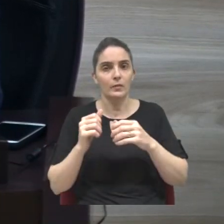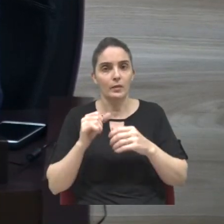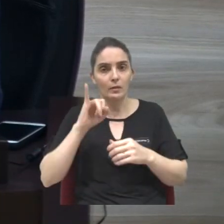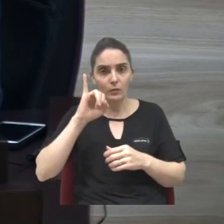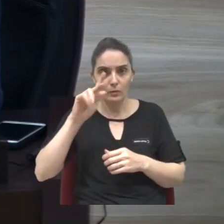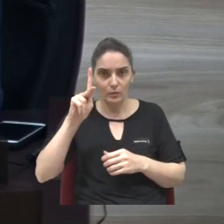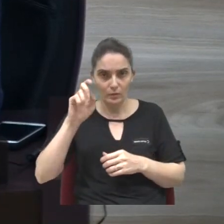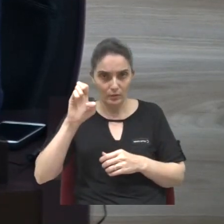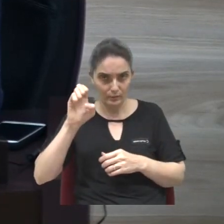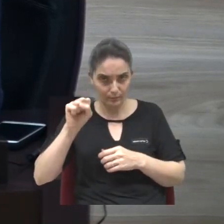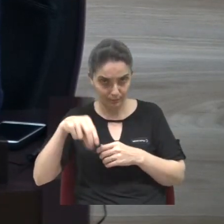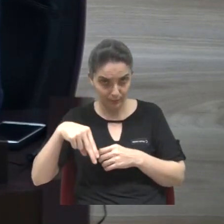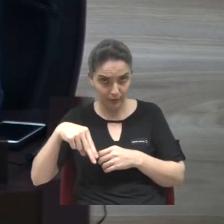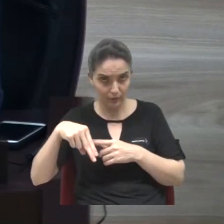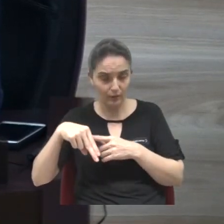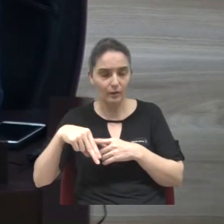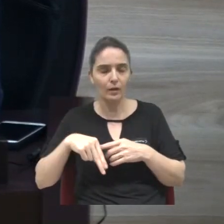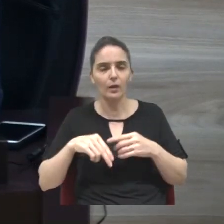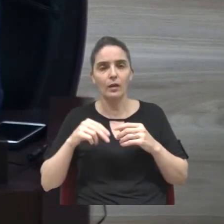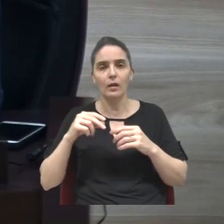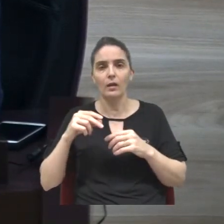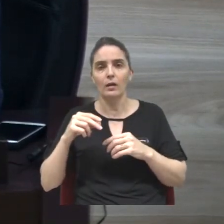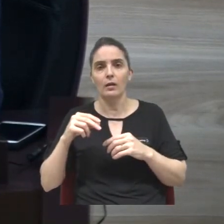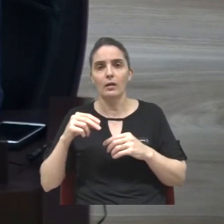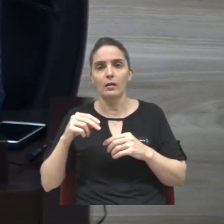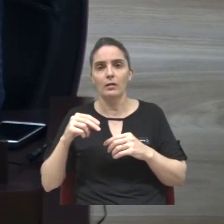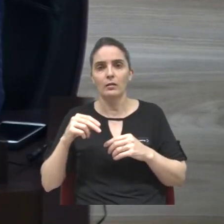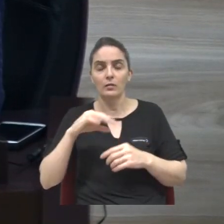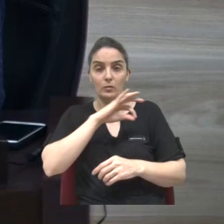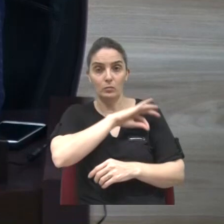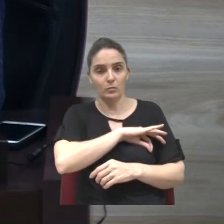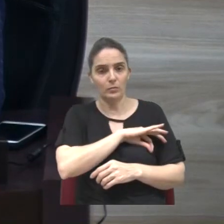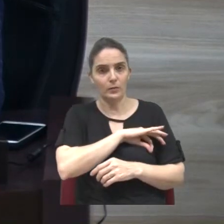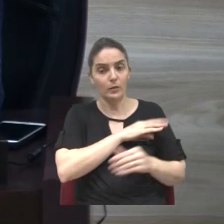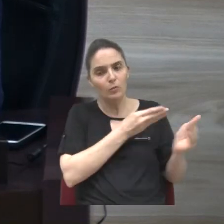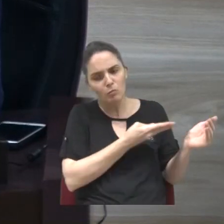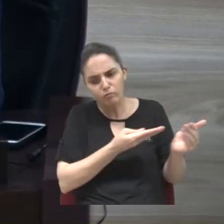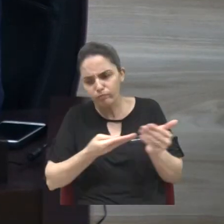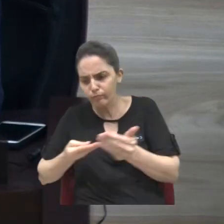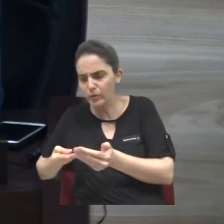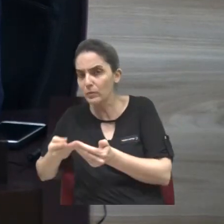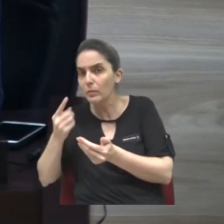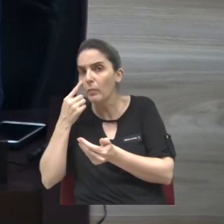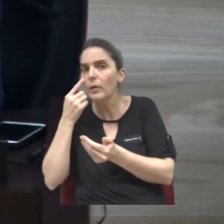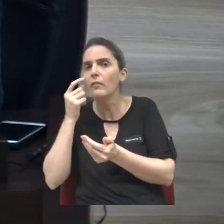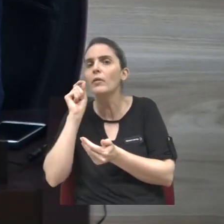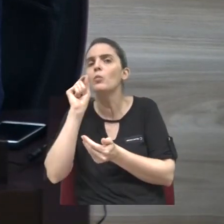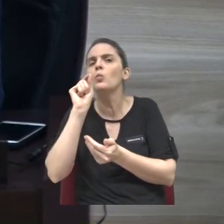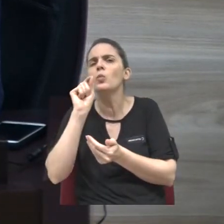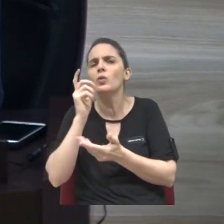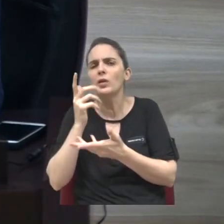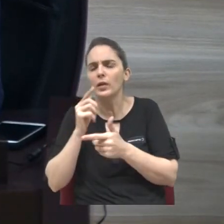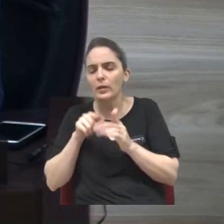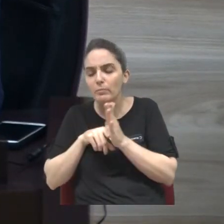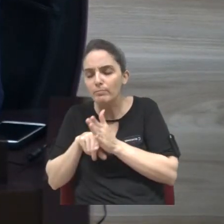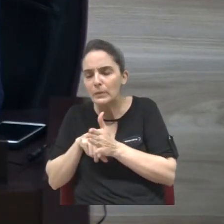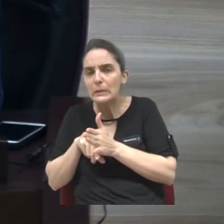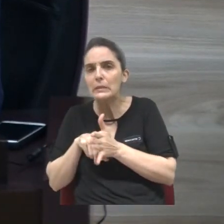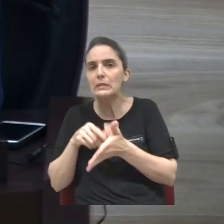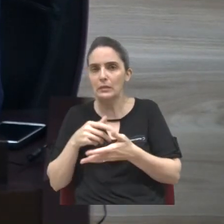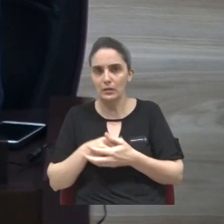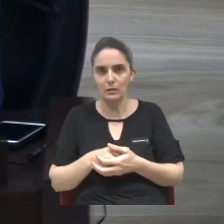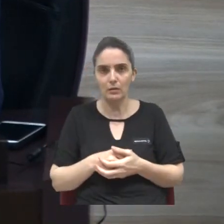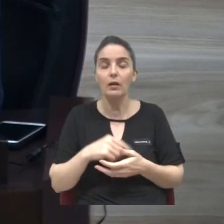e Medidas, o delegado regional da entidade foi questionado sobre o assunto. Conforme consta nos autos da